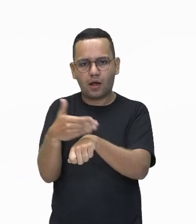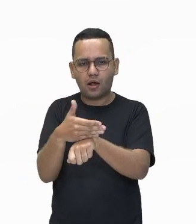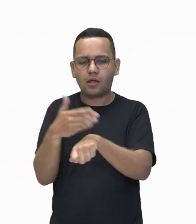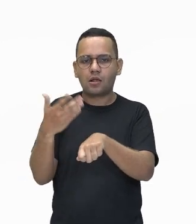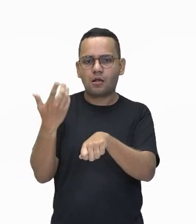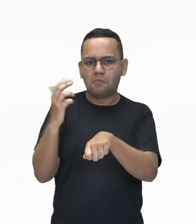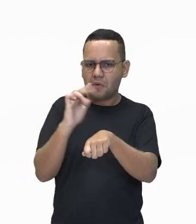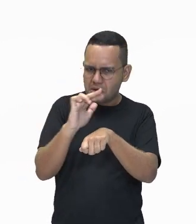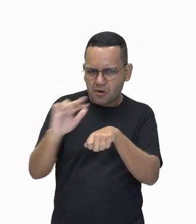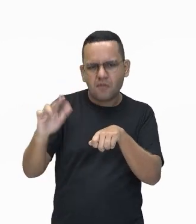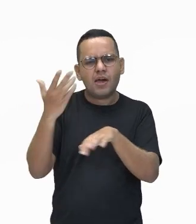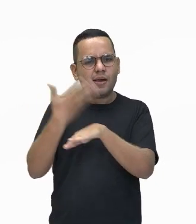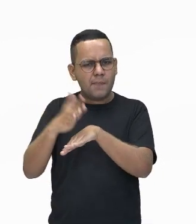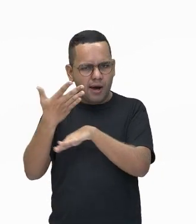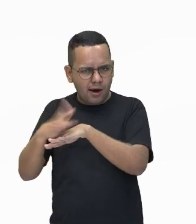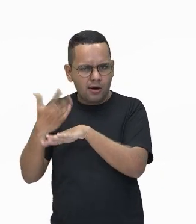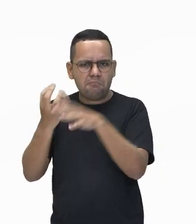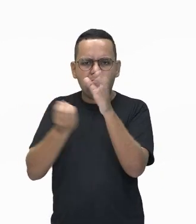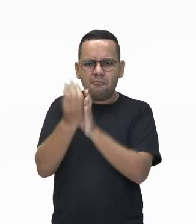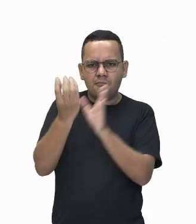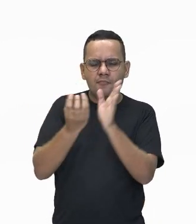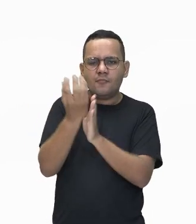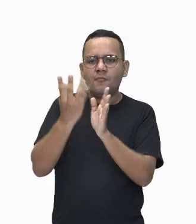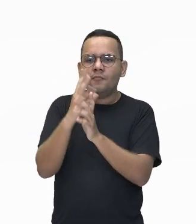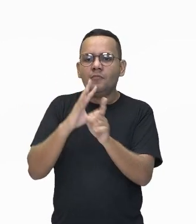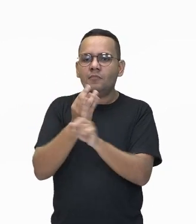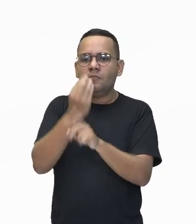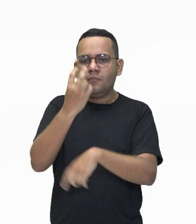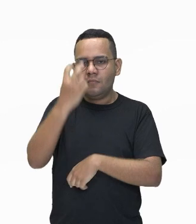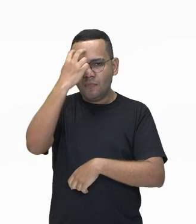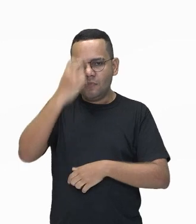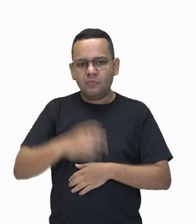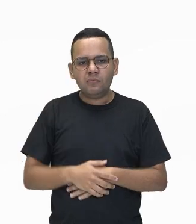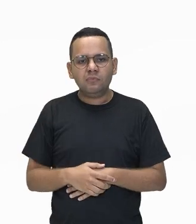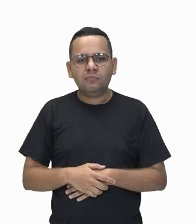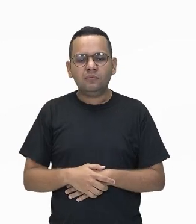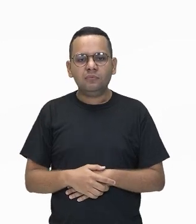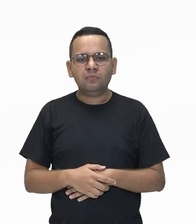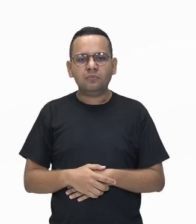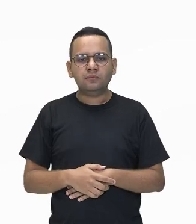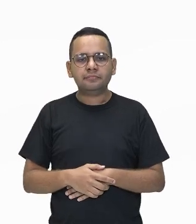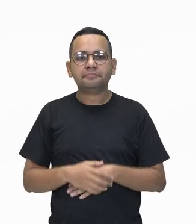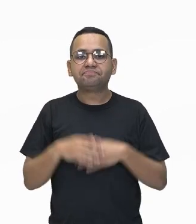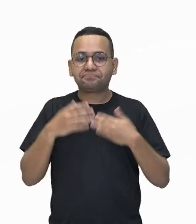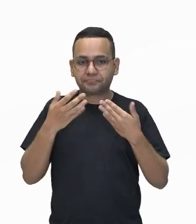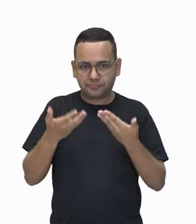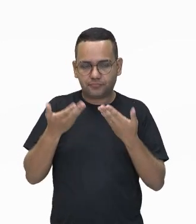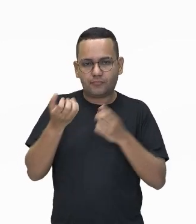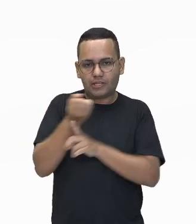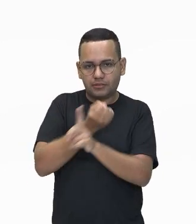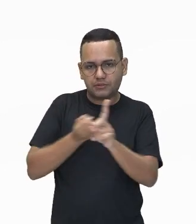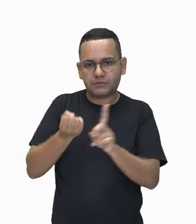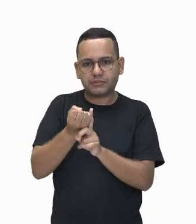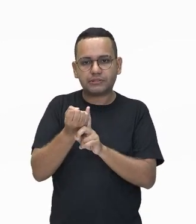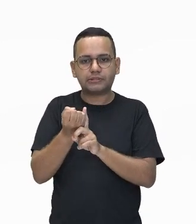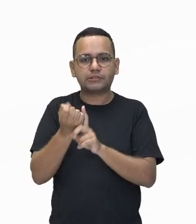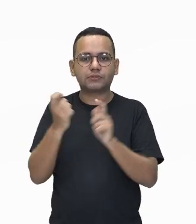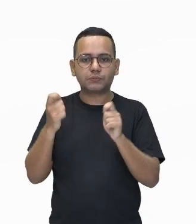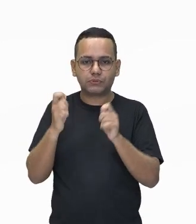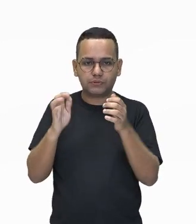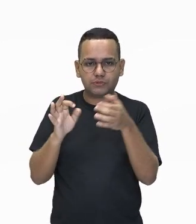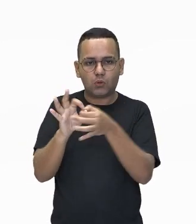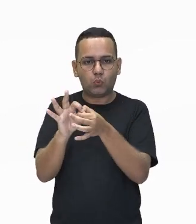produção artístico-cultural. Em uma sociedade, os indivíduos se aglutinam de forma